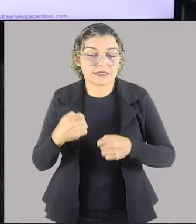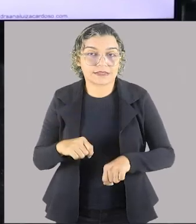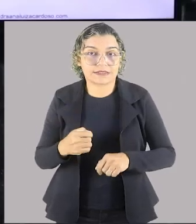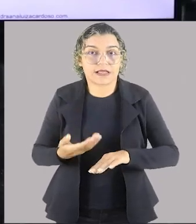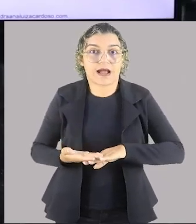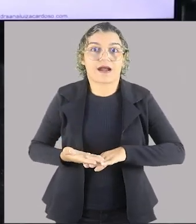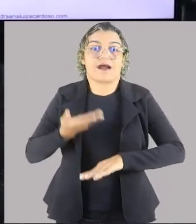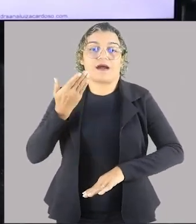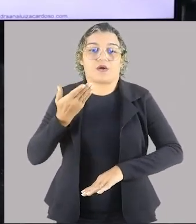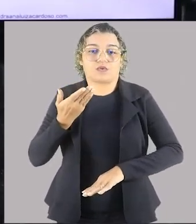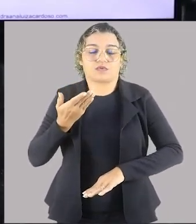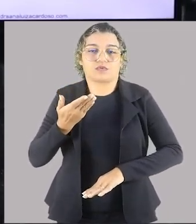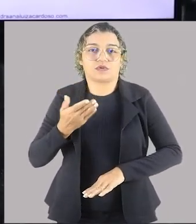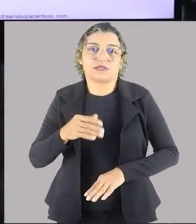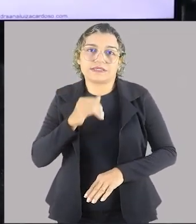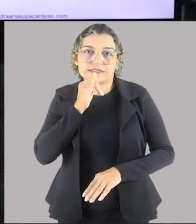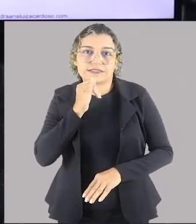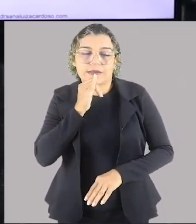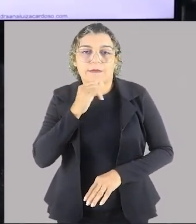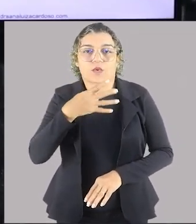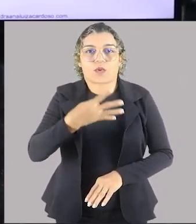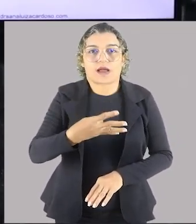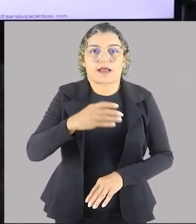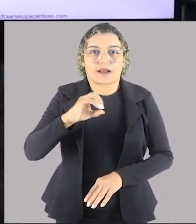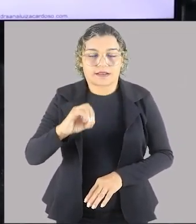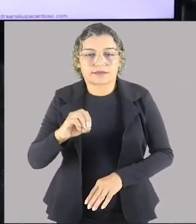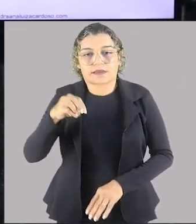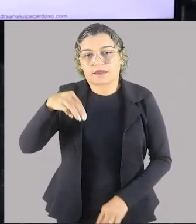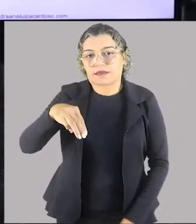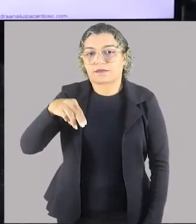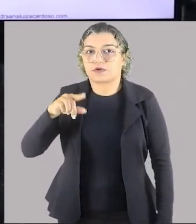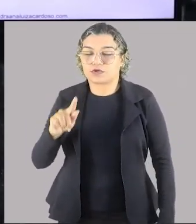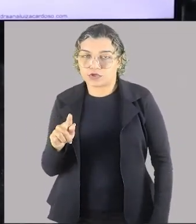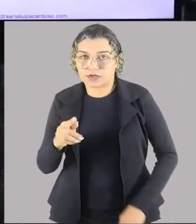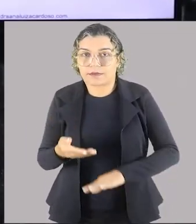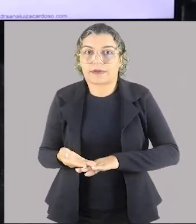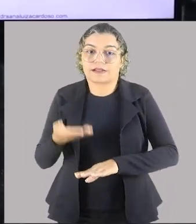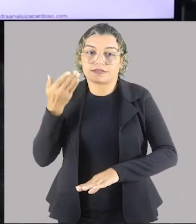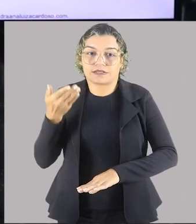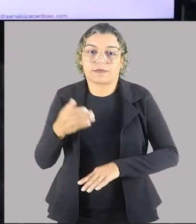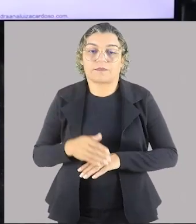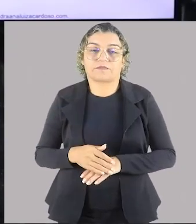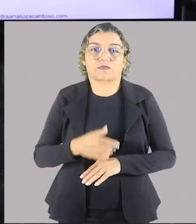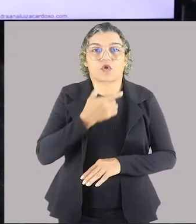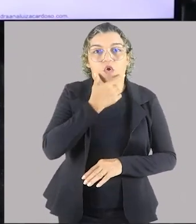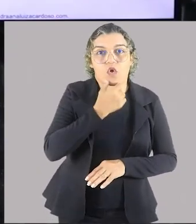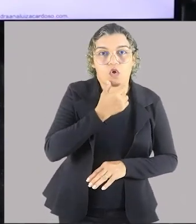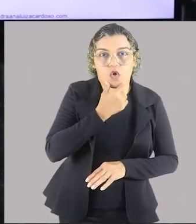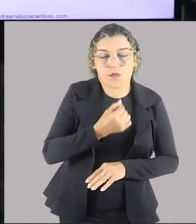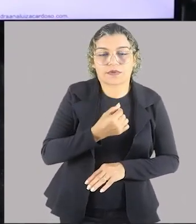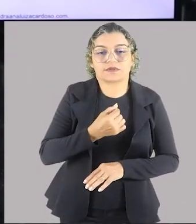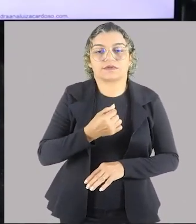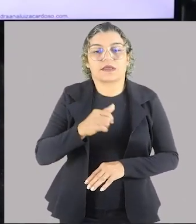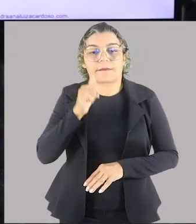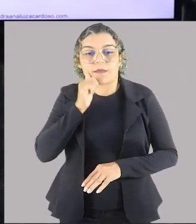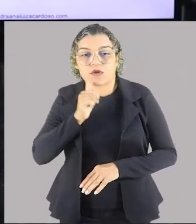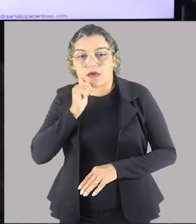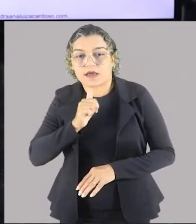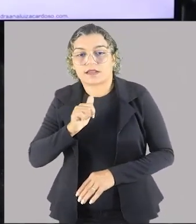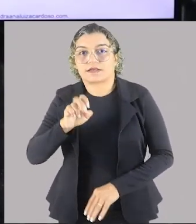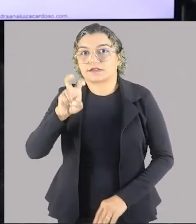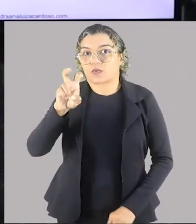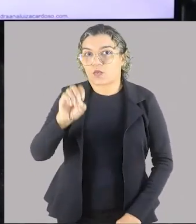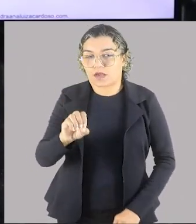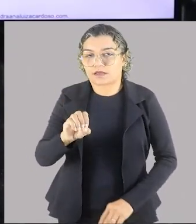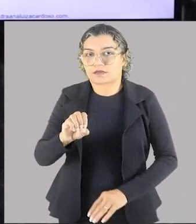média? Acima de 40 miligramas por decilitro. Em homens e em mulheres, 50 miligramas por